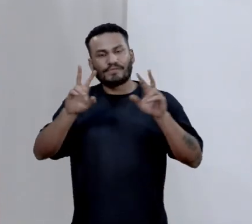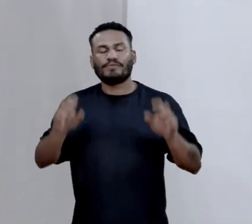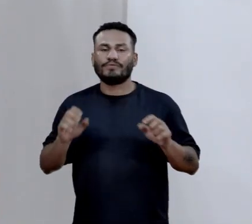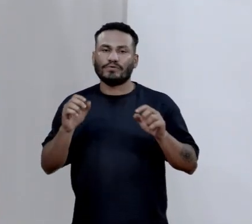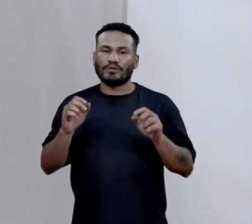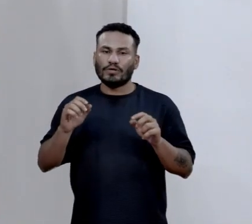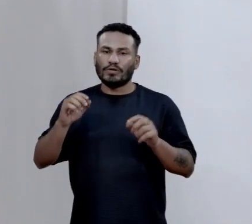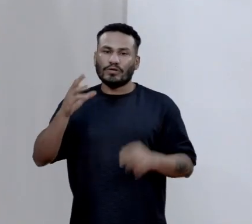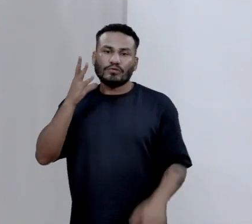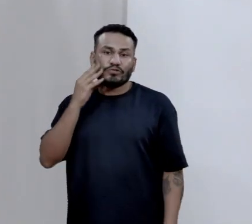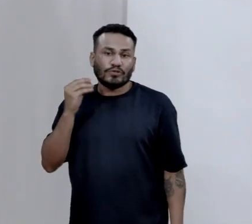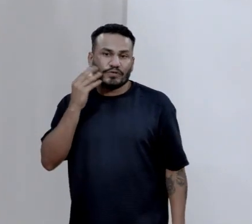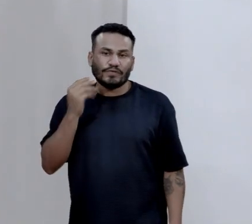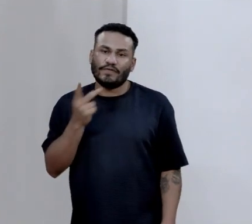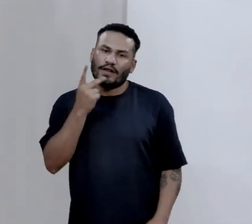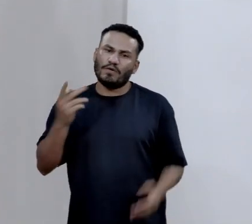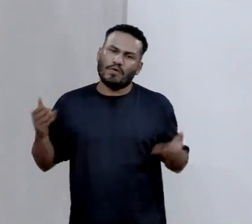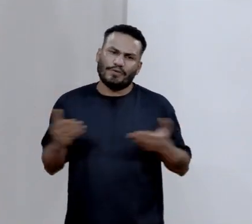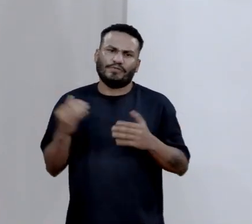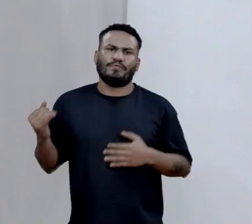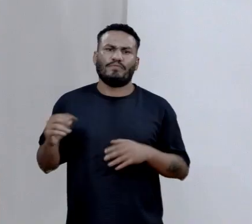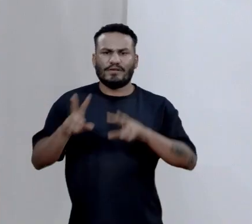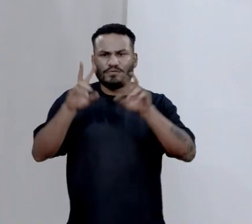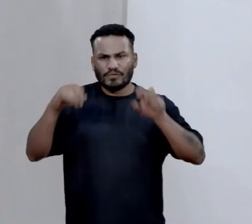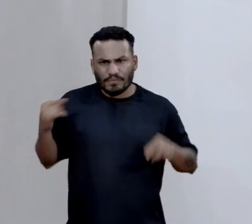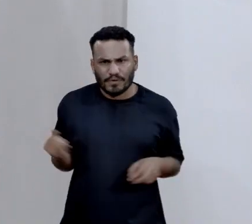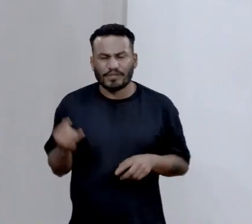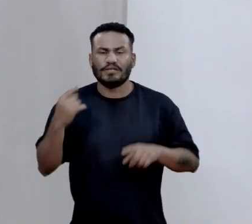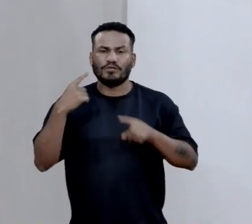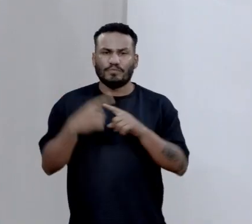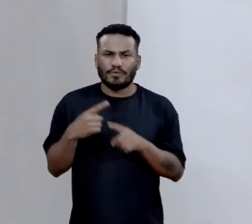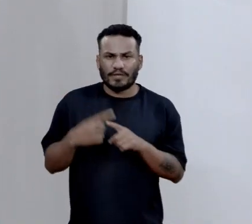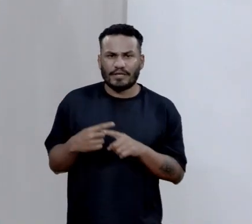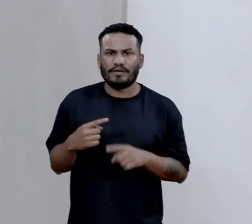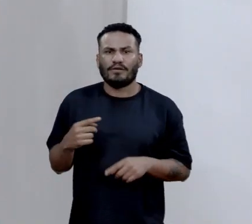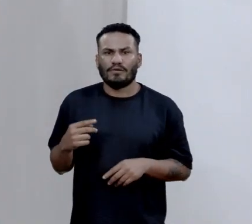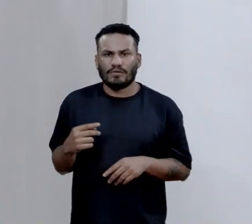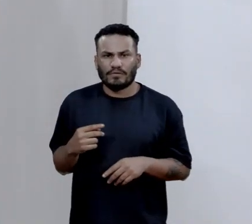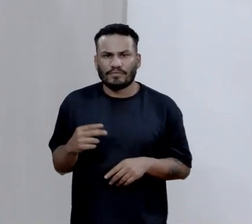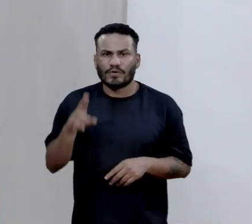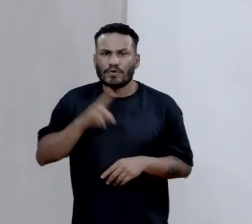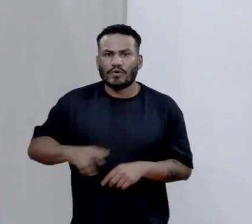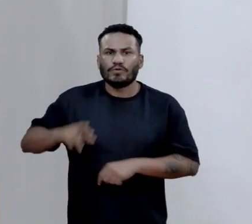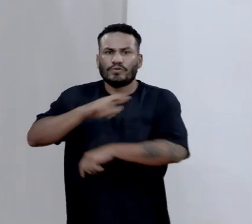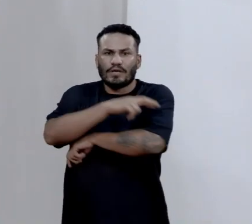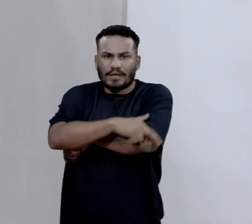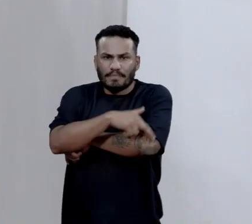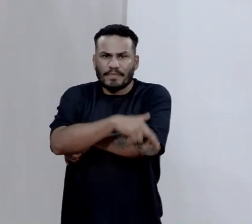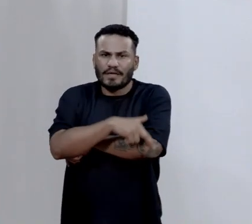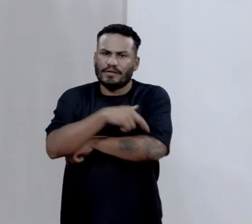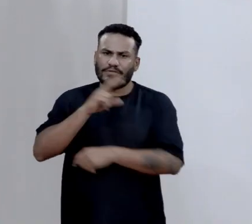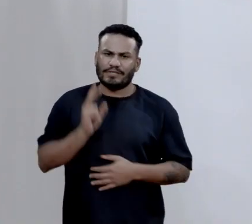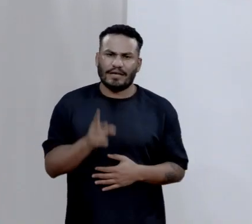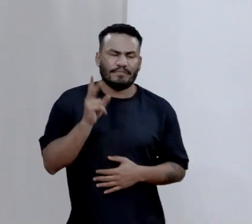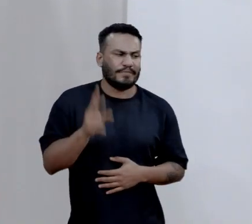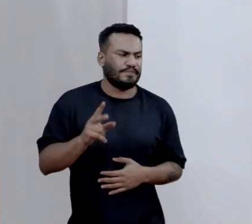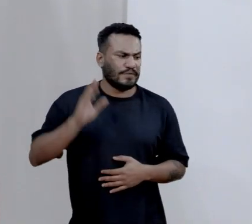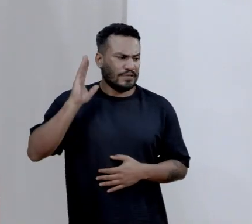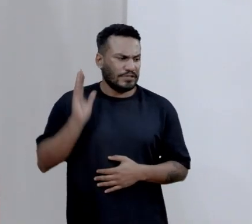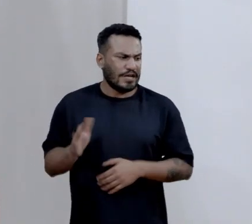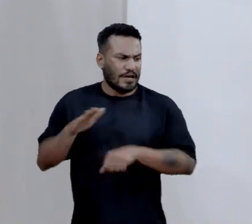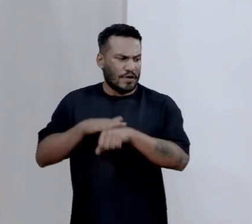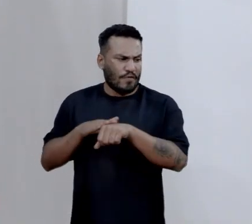nobre vereador Gilson trouxe à tribuna hoje, um assunto importante, porque também utilizo o Parque Ramiro com frequência. Já